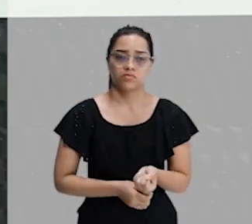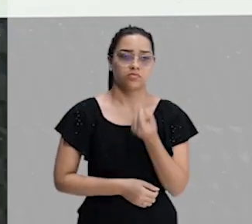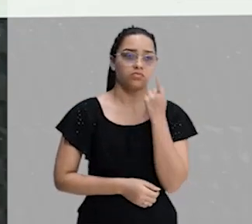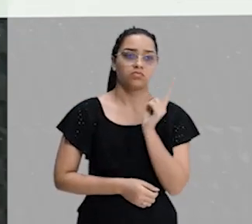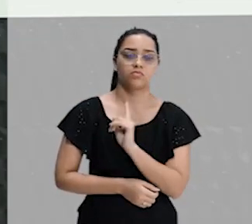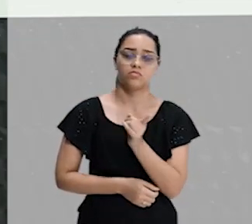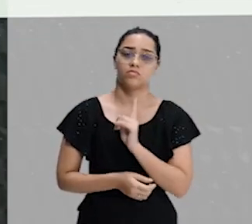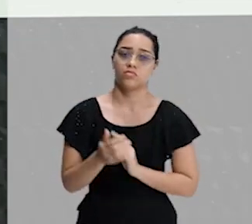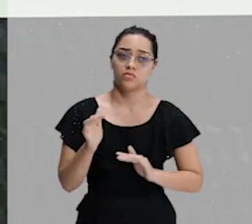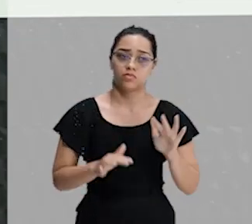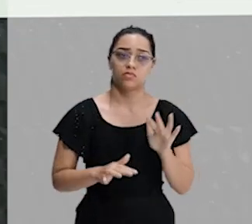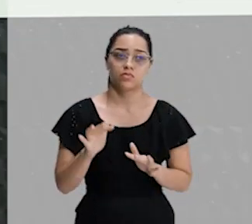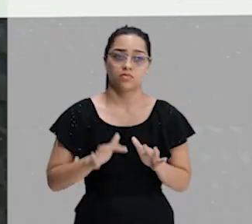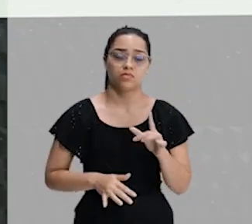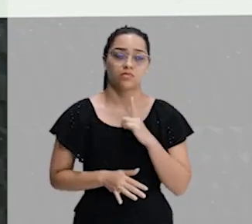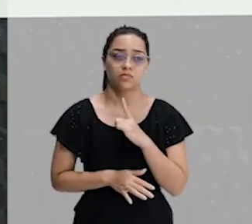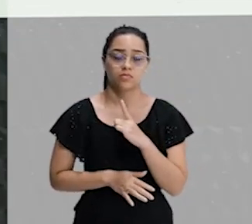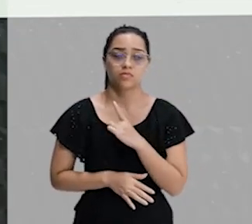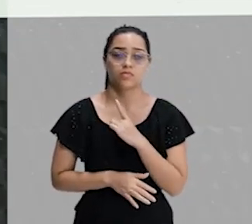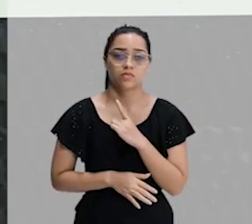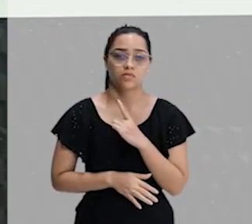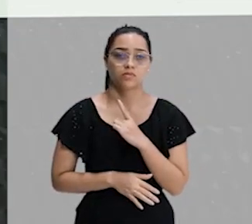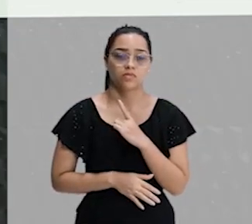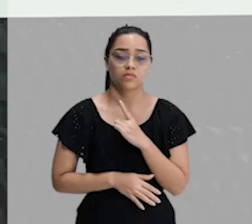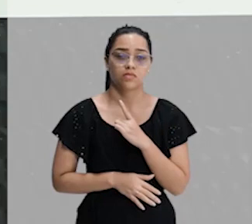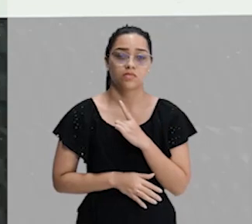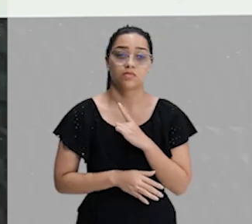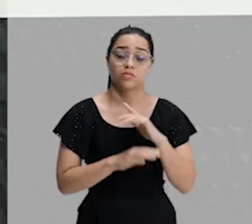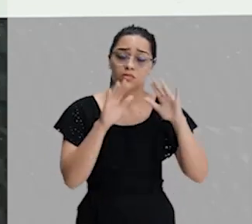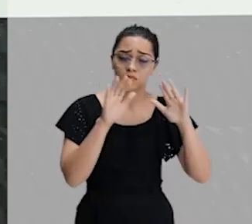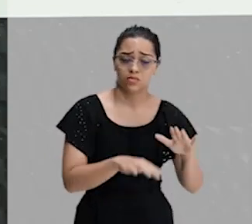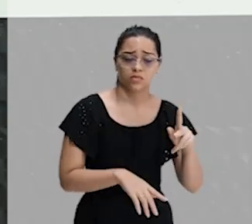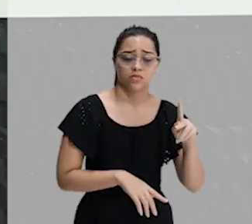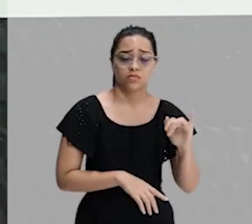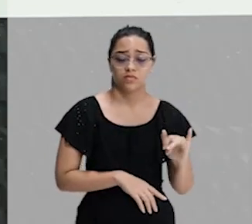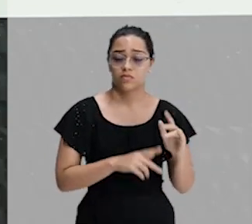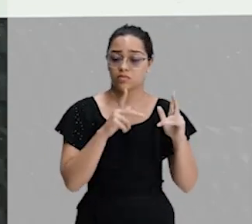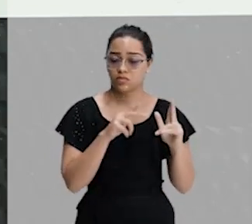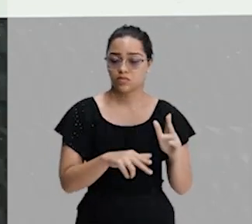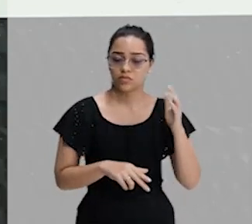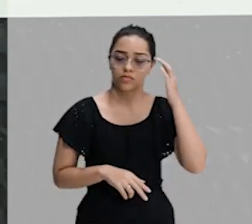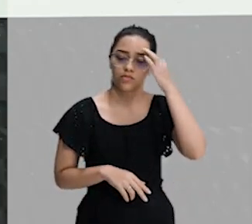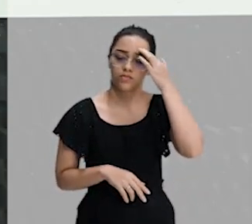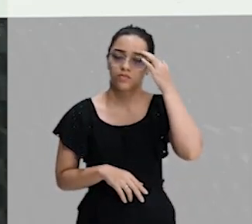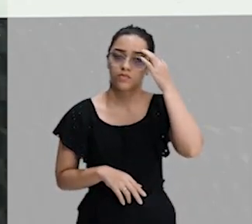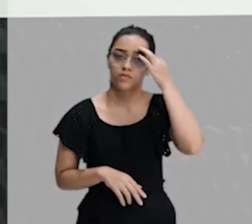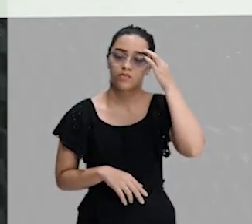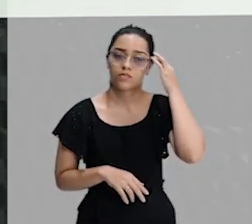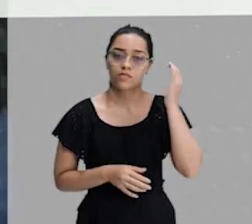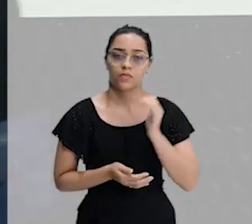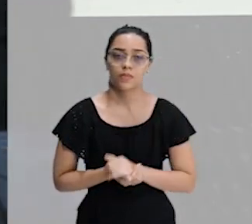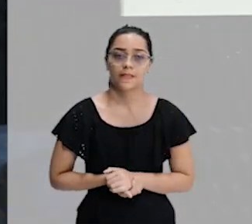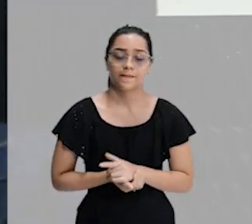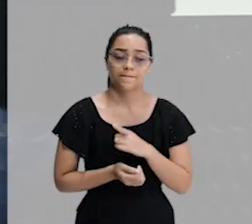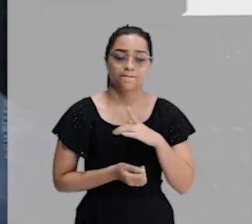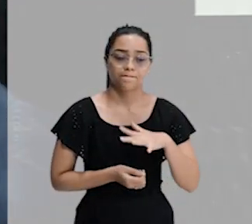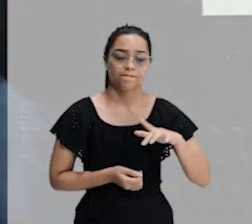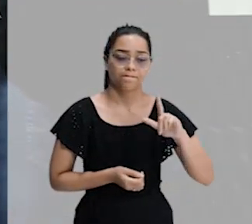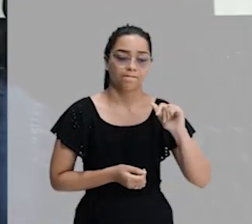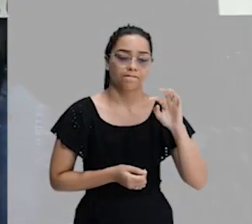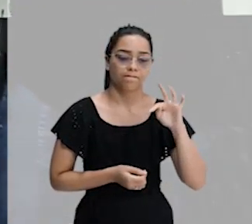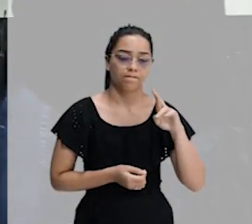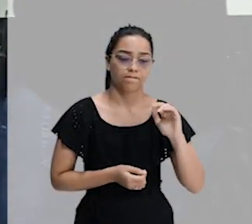estranha isso não. Às vezes as contas preservam o π, deixa o π do jeito que está. Tá? Então a área